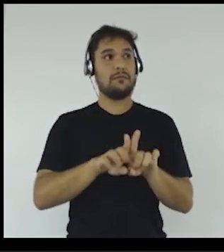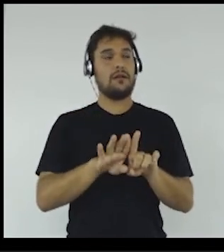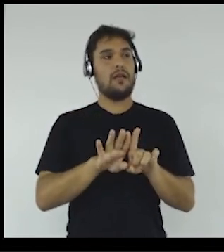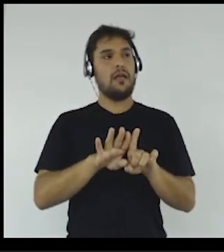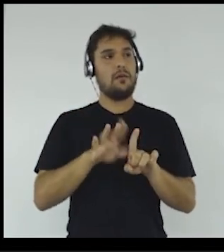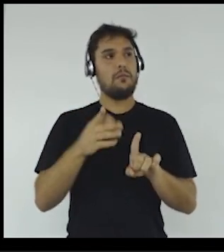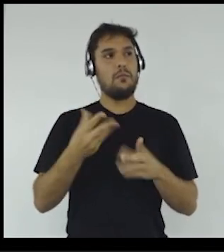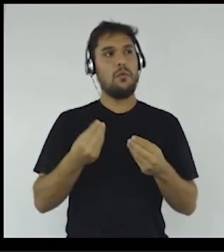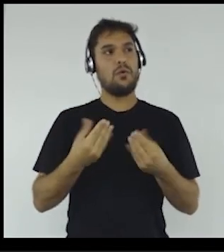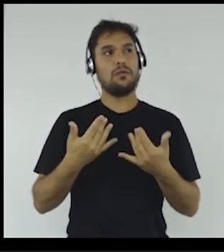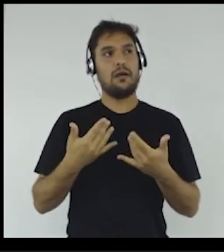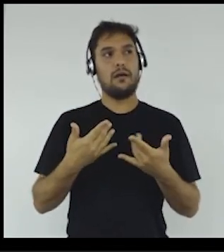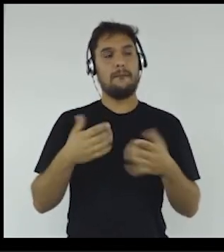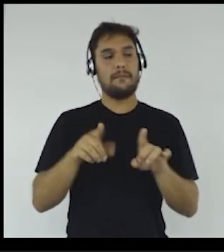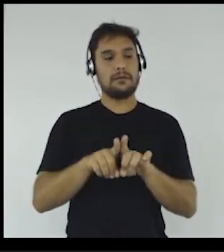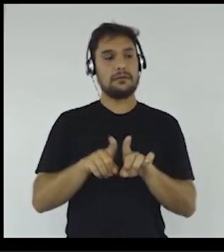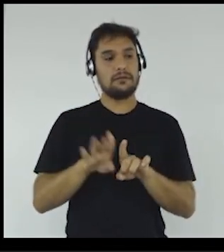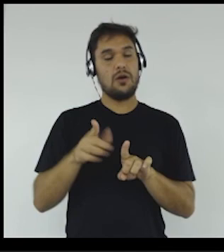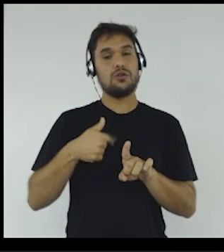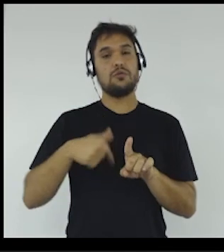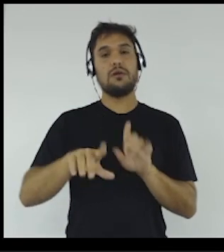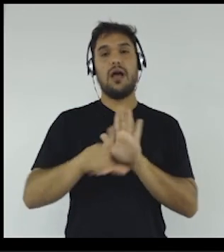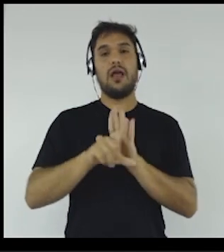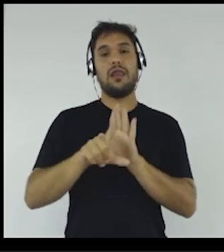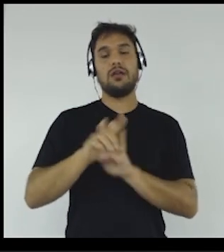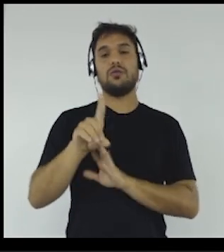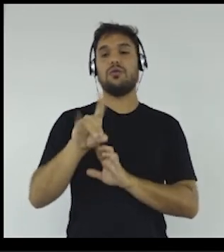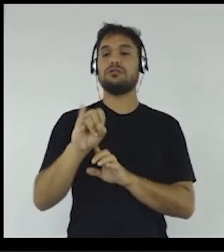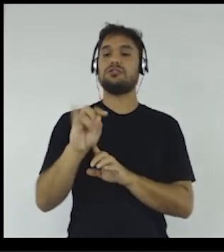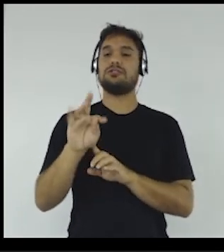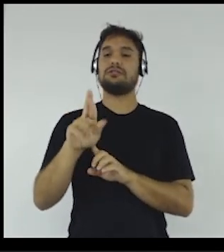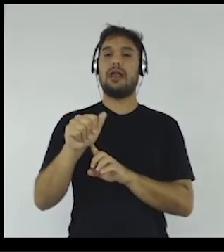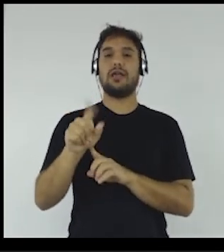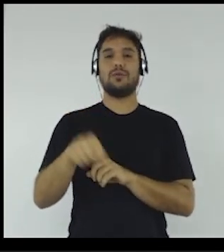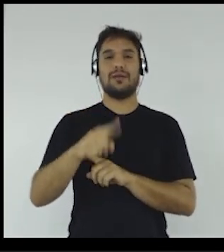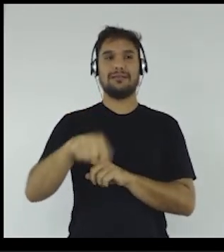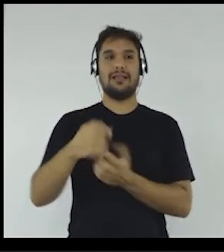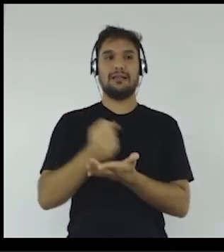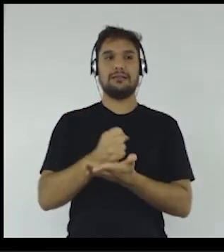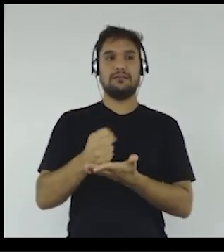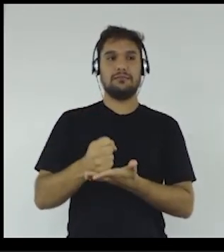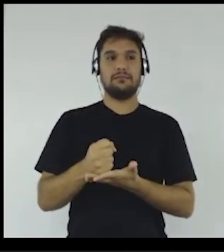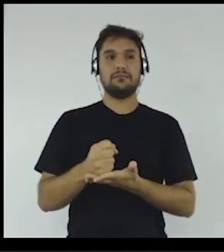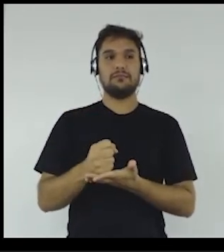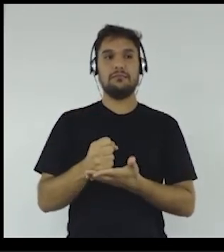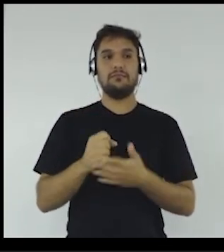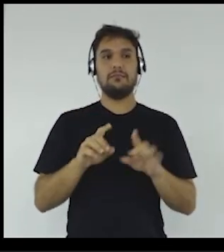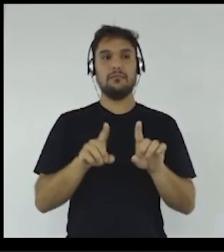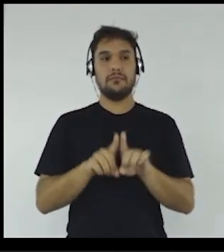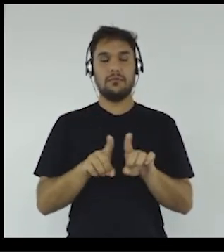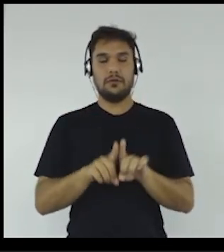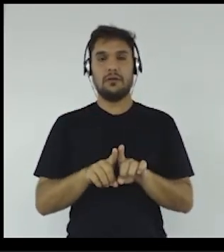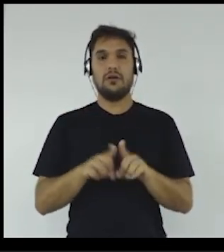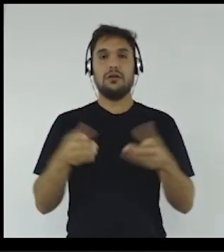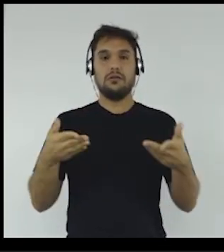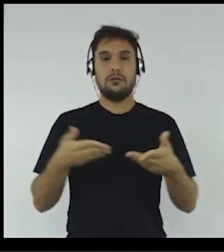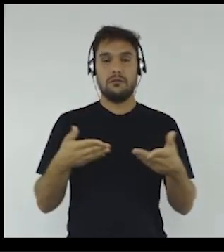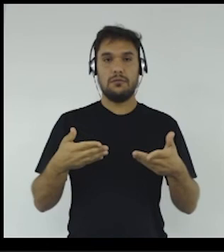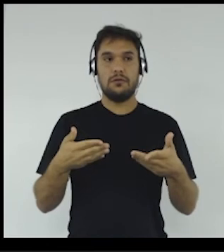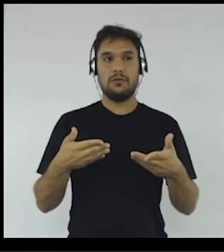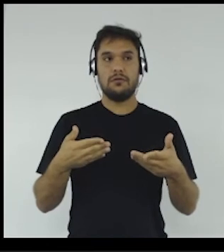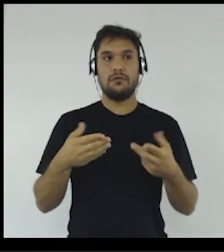muita precisão sobre a Lei do Distrato, Lei 13.786, de 27 de dezembro